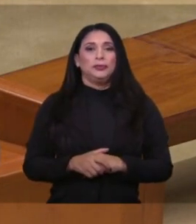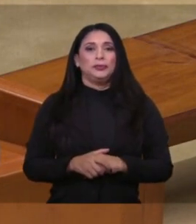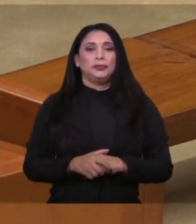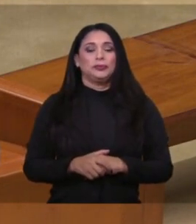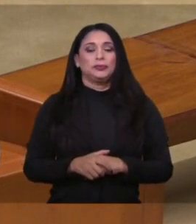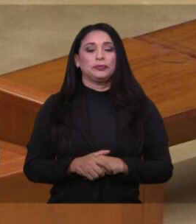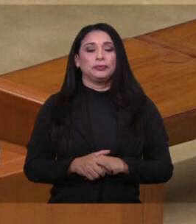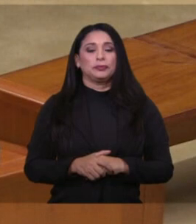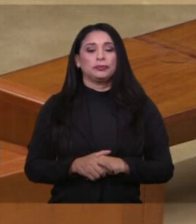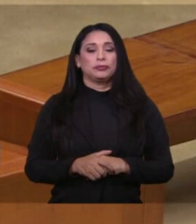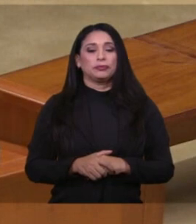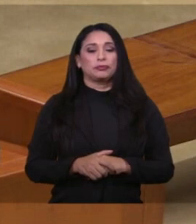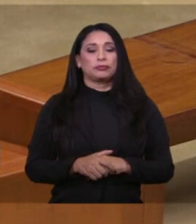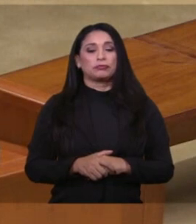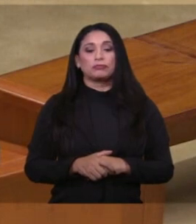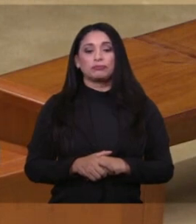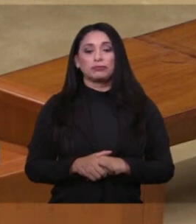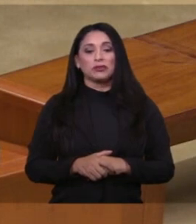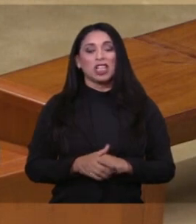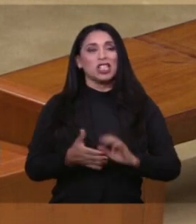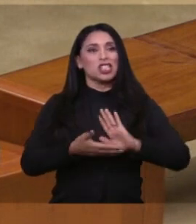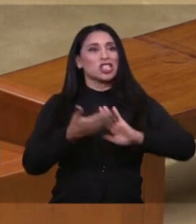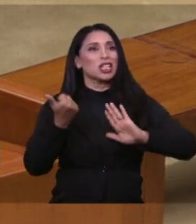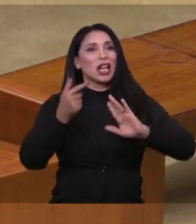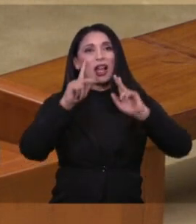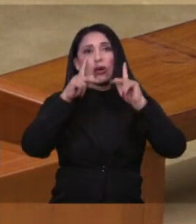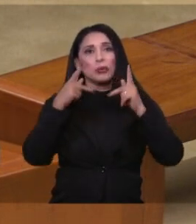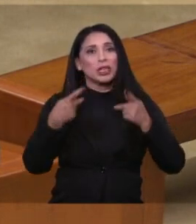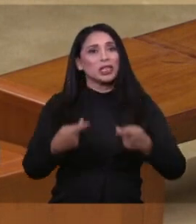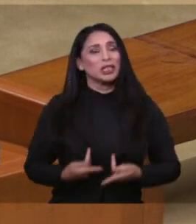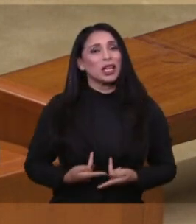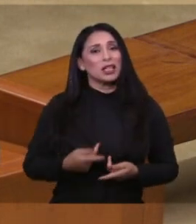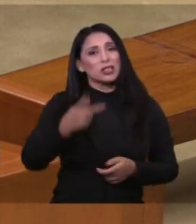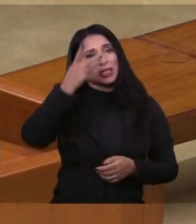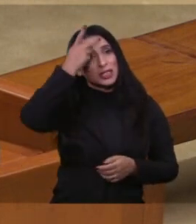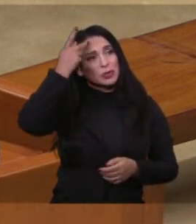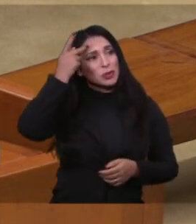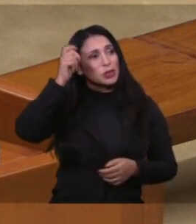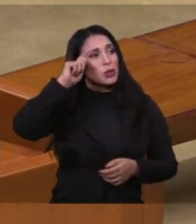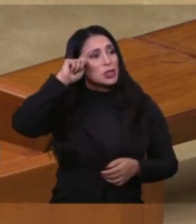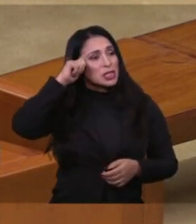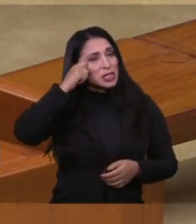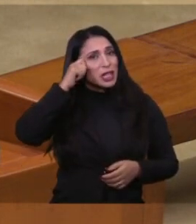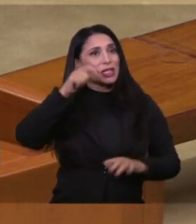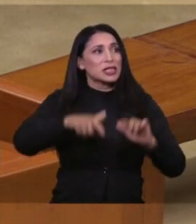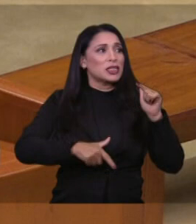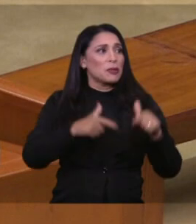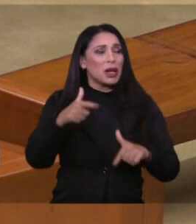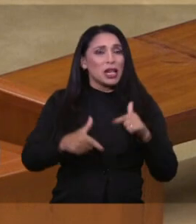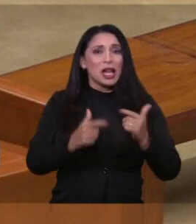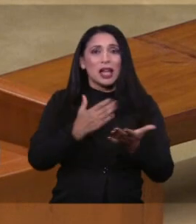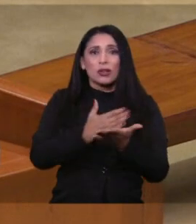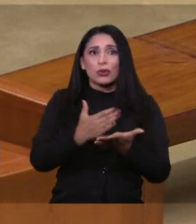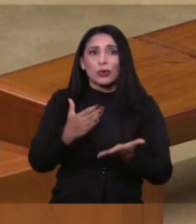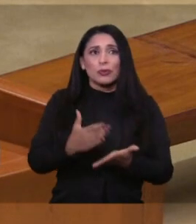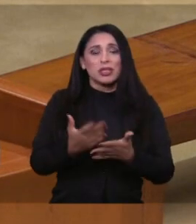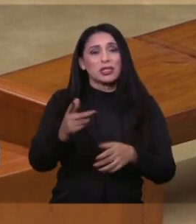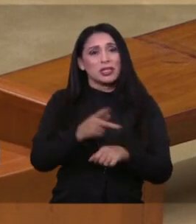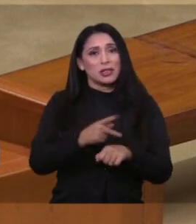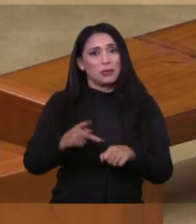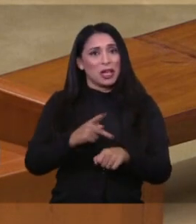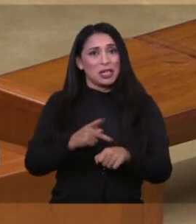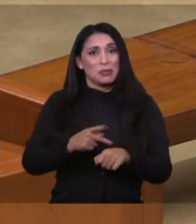a dimensão de desumanização das pessoas negras que serviram esse país, que colheram, plantaram a riqueza, mas não